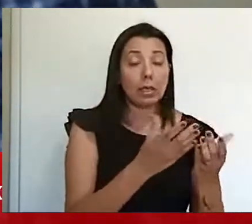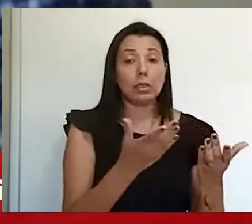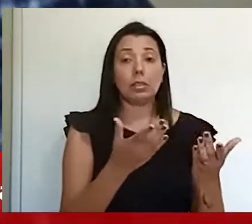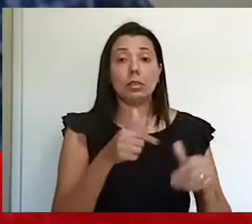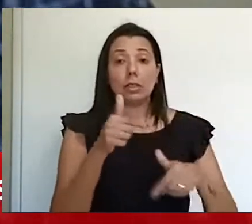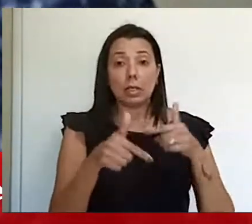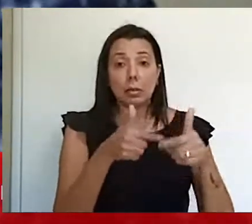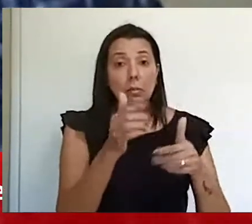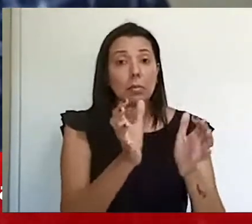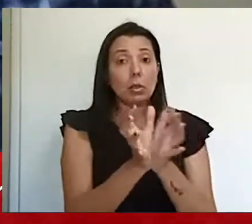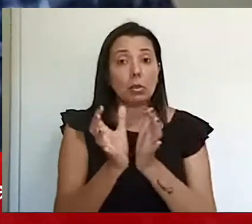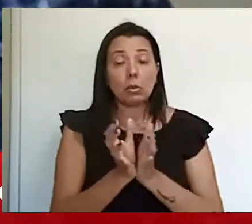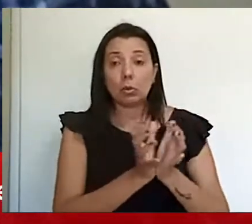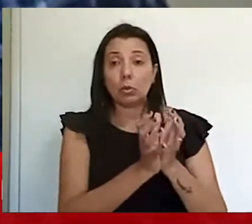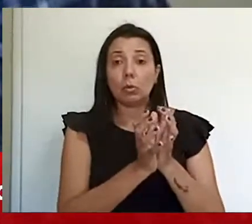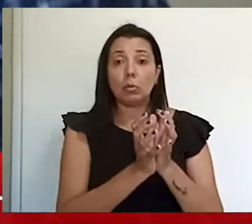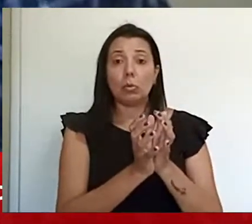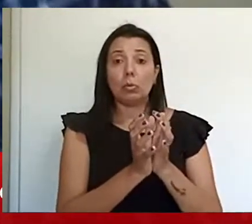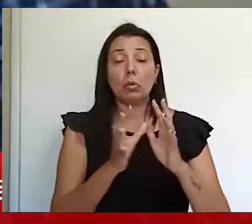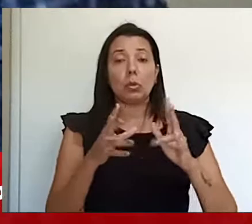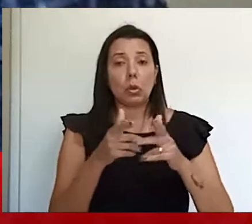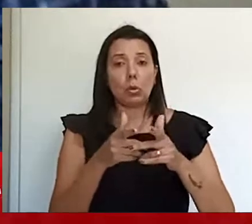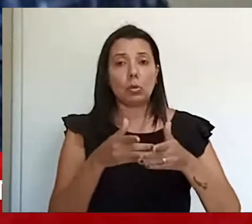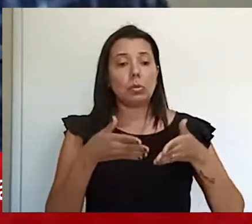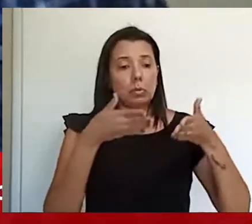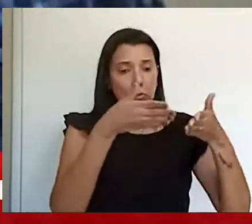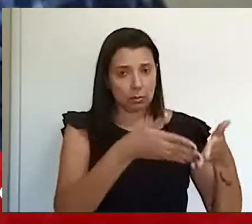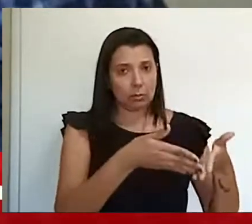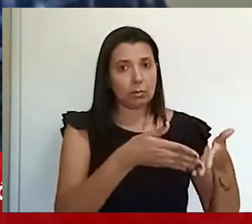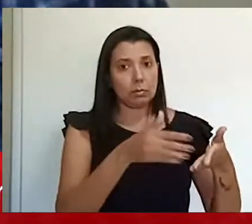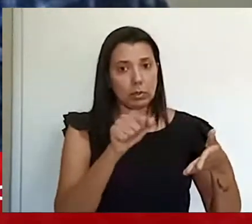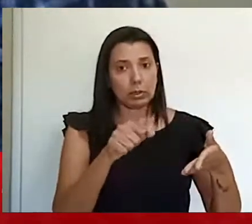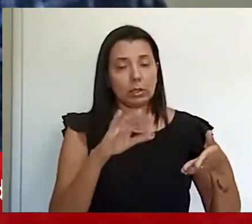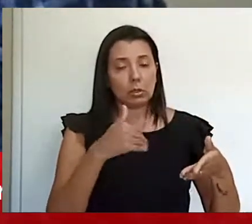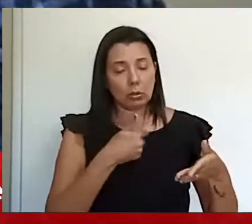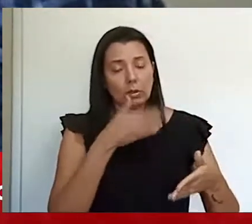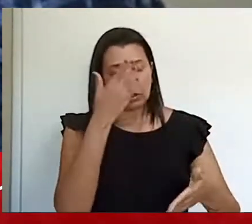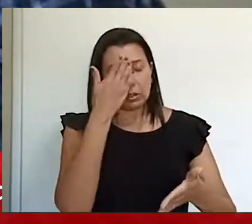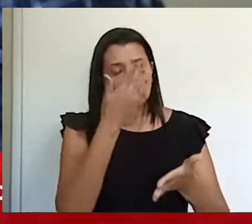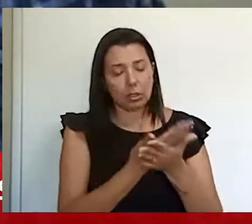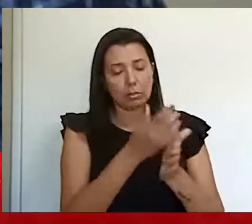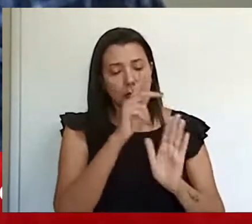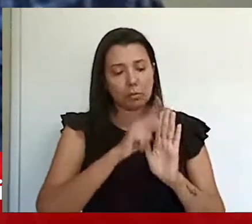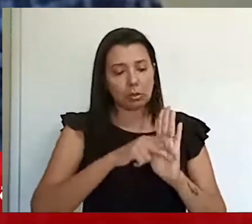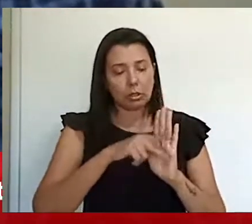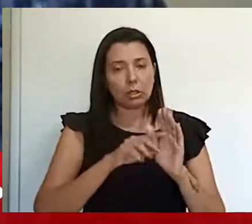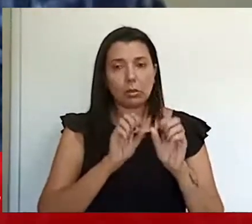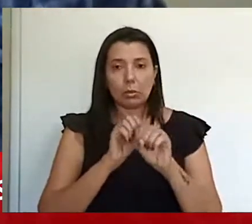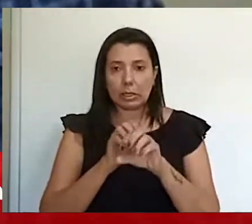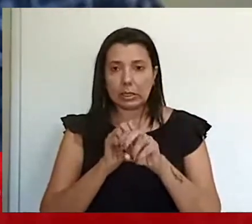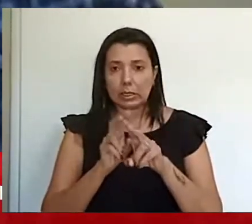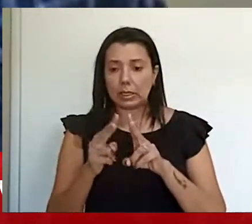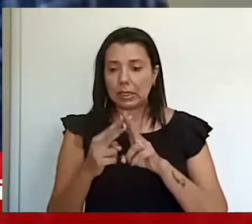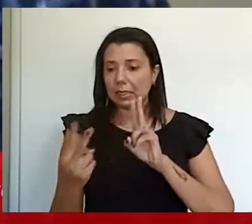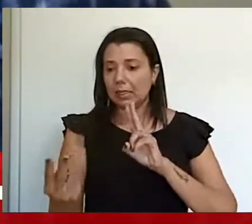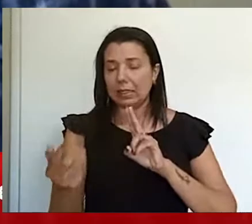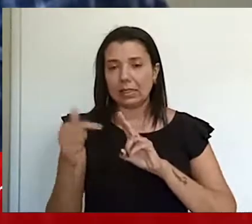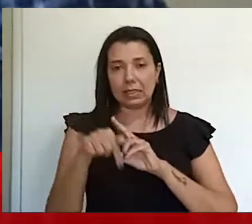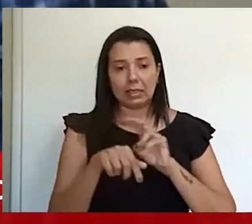coletivo, com todos presentes ali. Então, nós acreditamos que esse projeto da educação à distância não é viável para a educação do